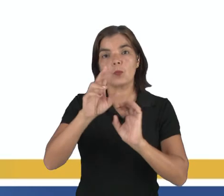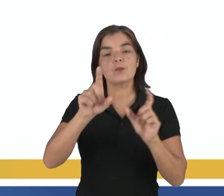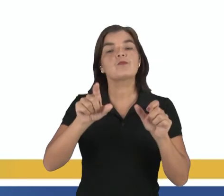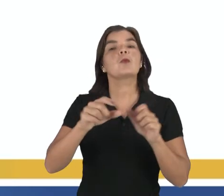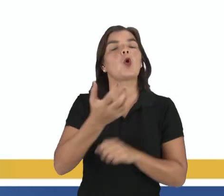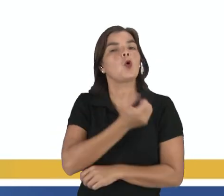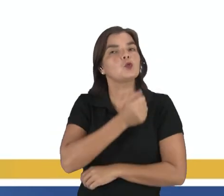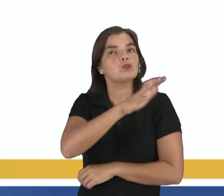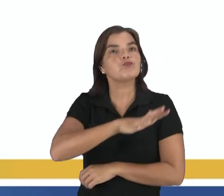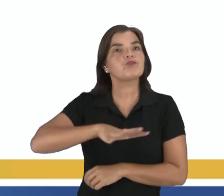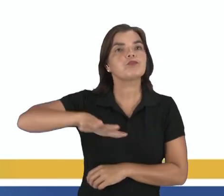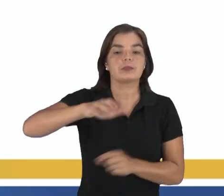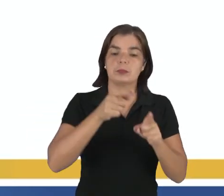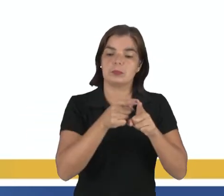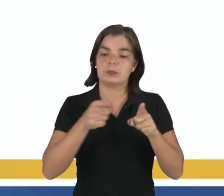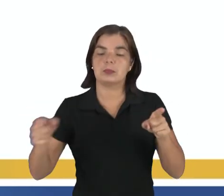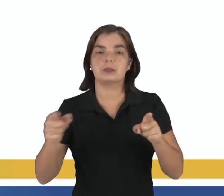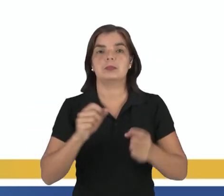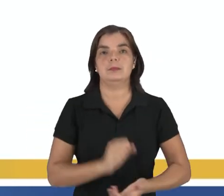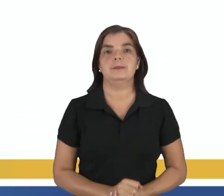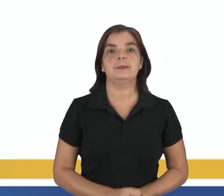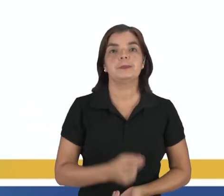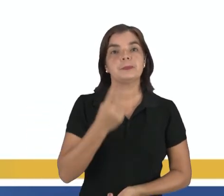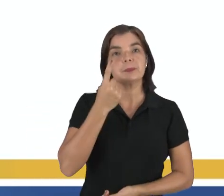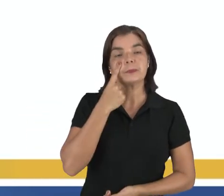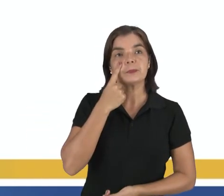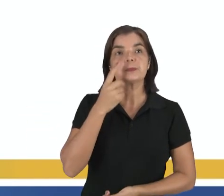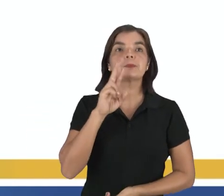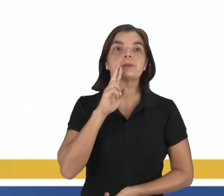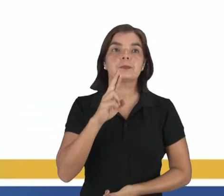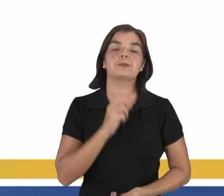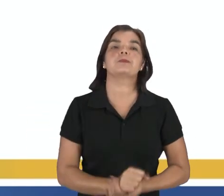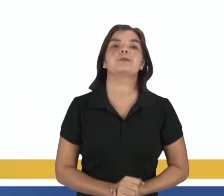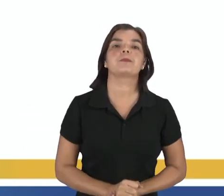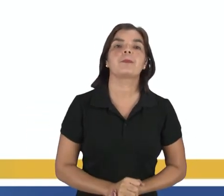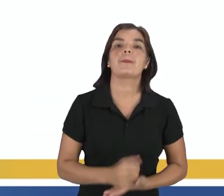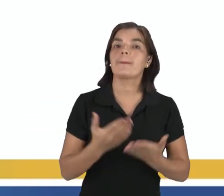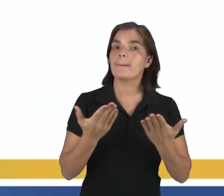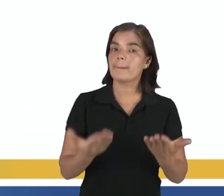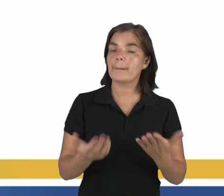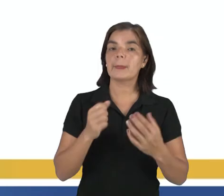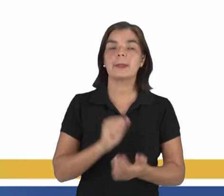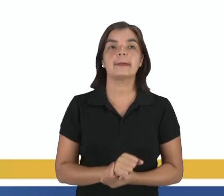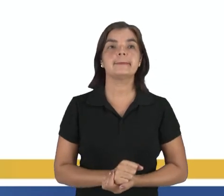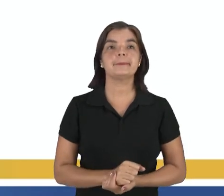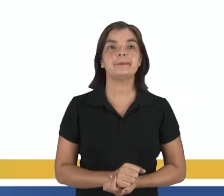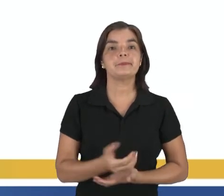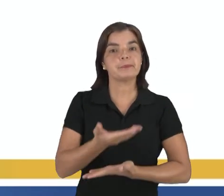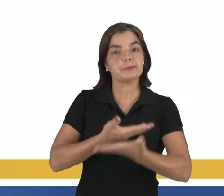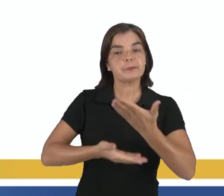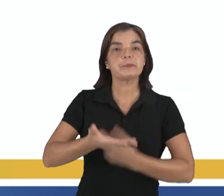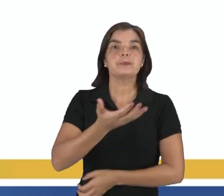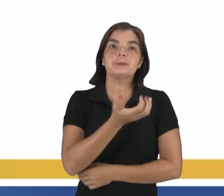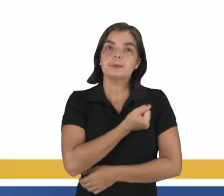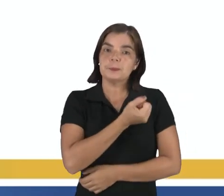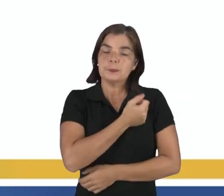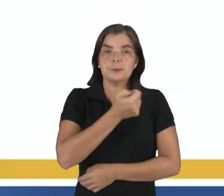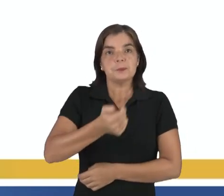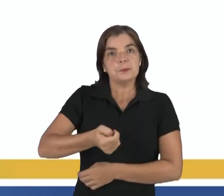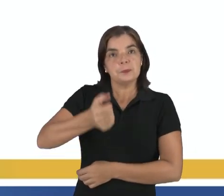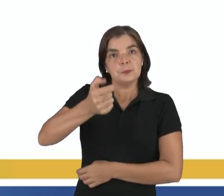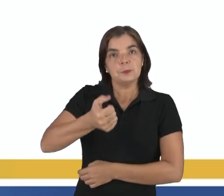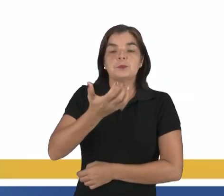termo geral dessa sequência. Então, vamos à resolução. Nesse caso, a relação entre o número